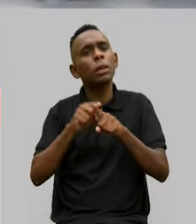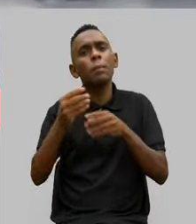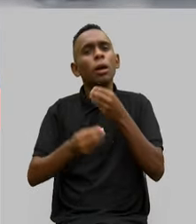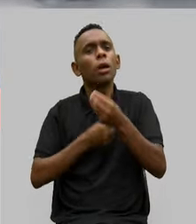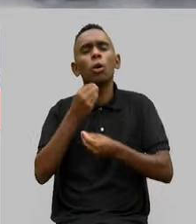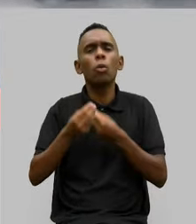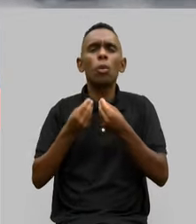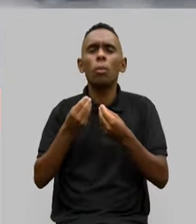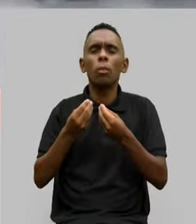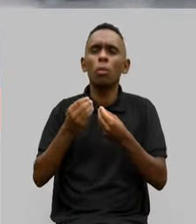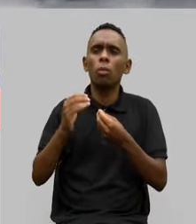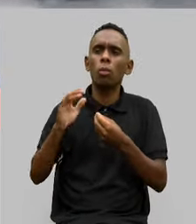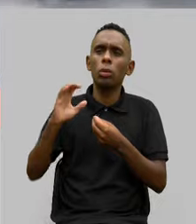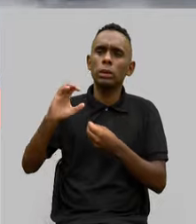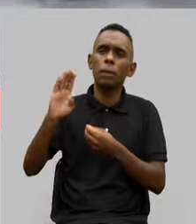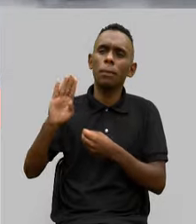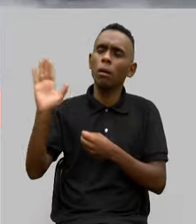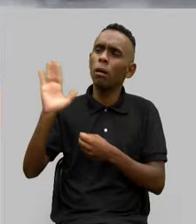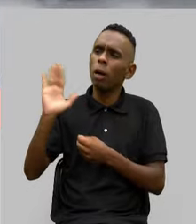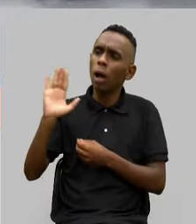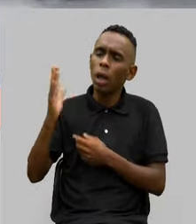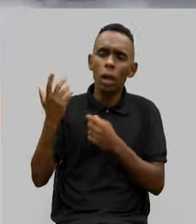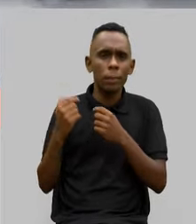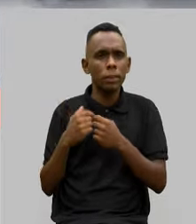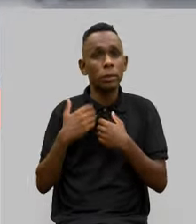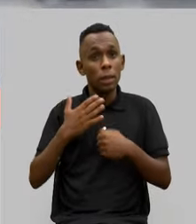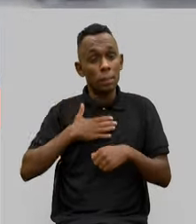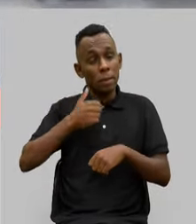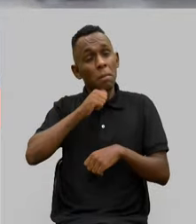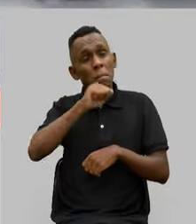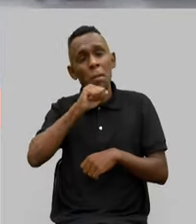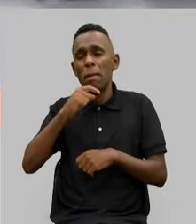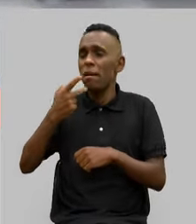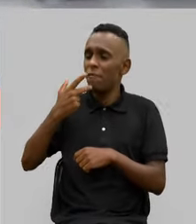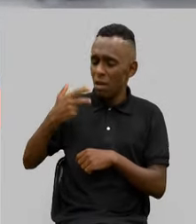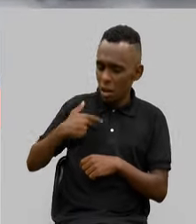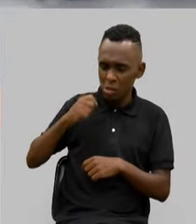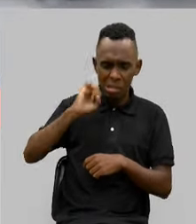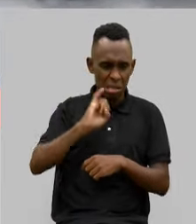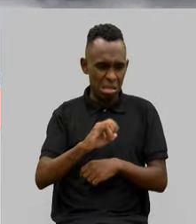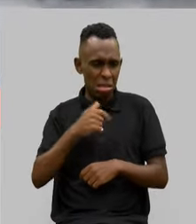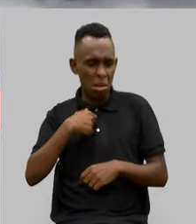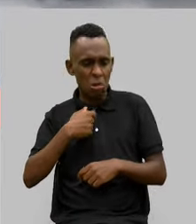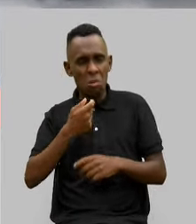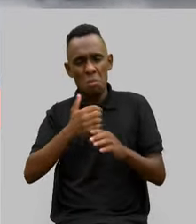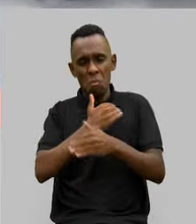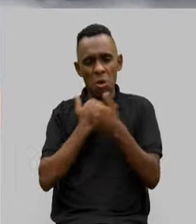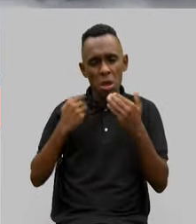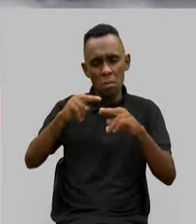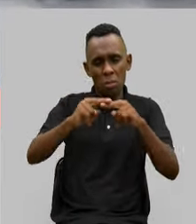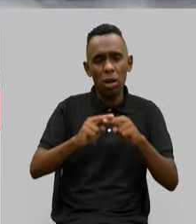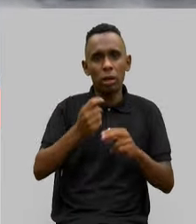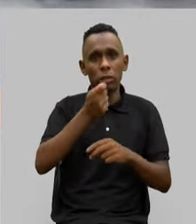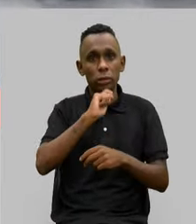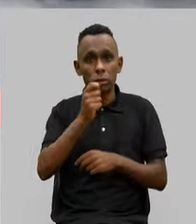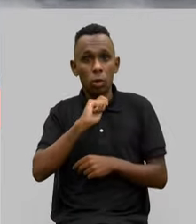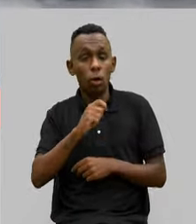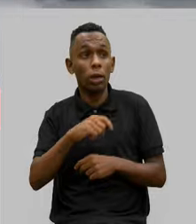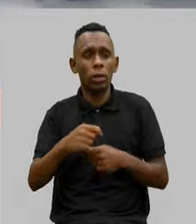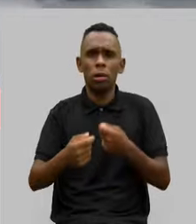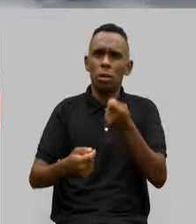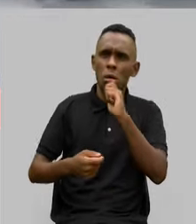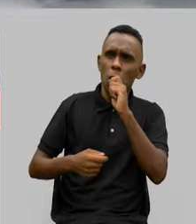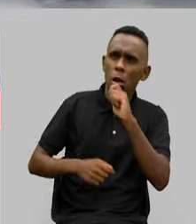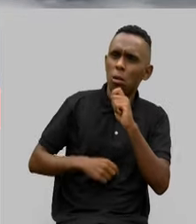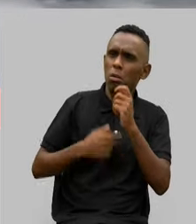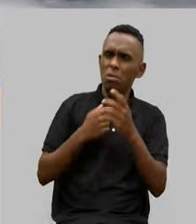canabis né então já contei para vocês que a a minha minha mãe falou para não se envolver com droga Então para mim maconha era droga e eu